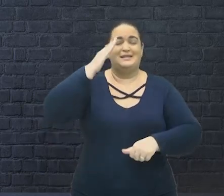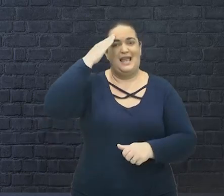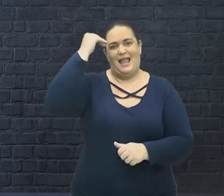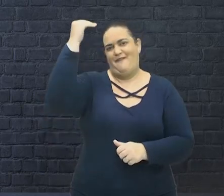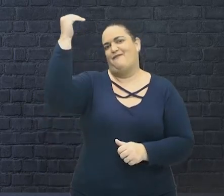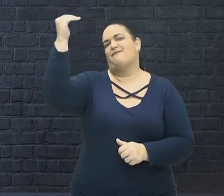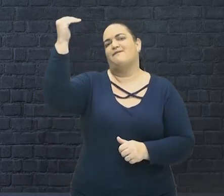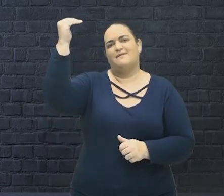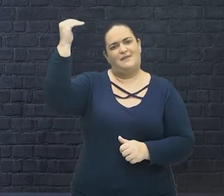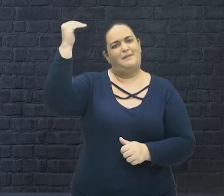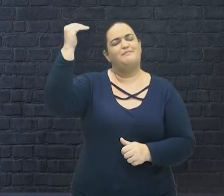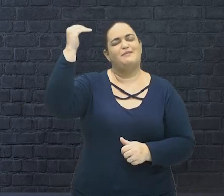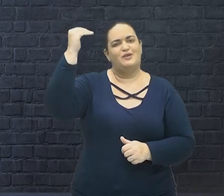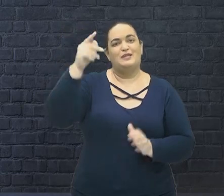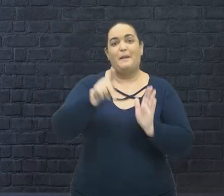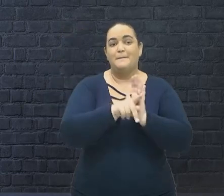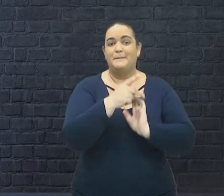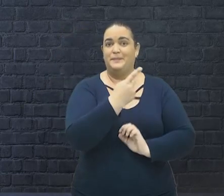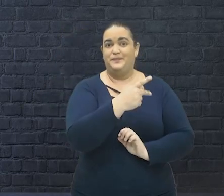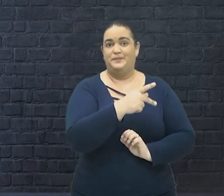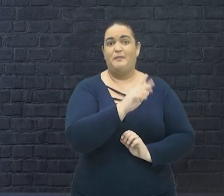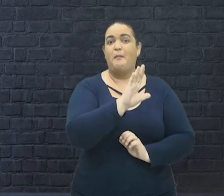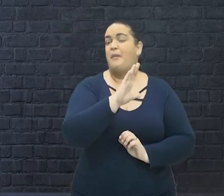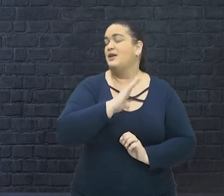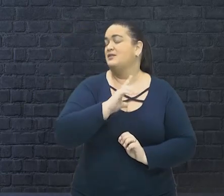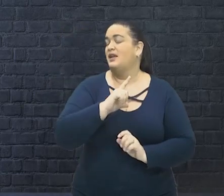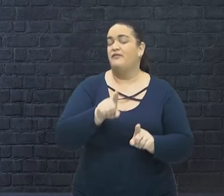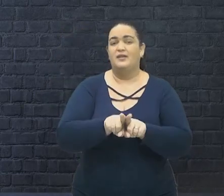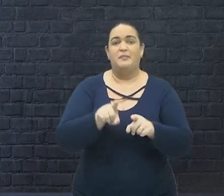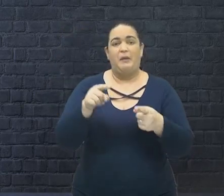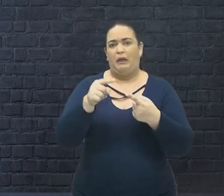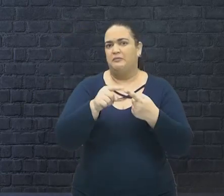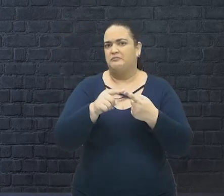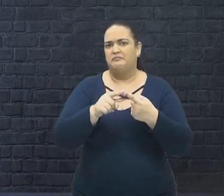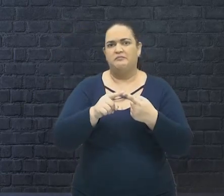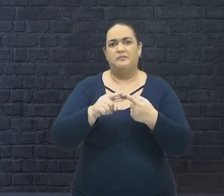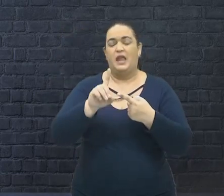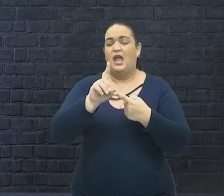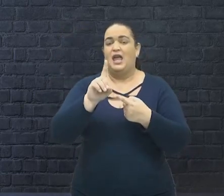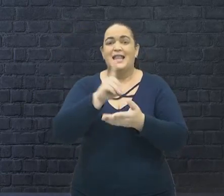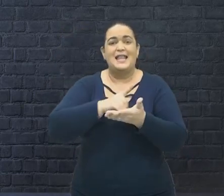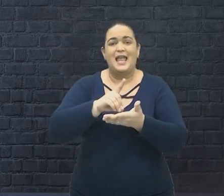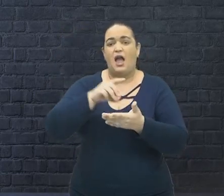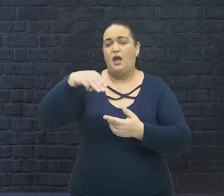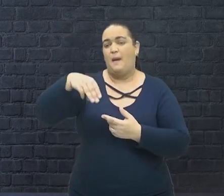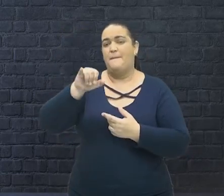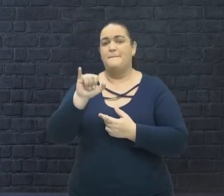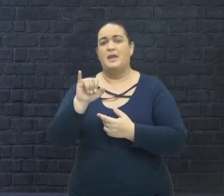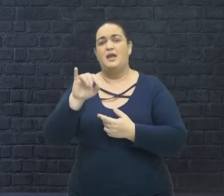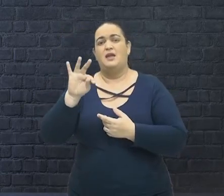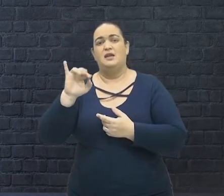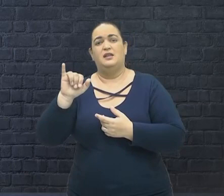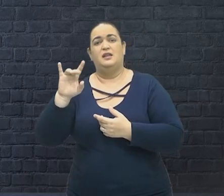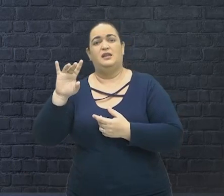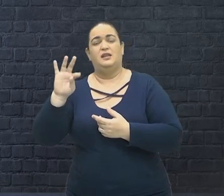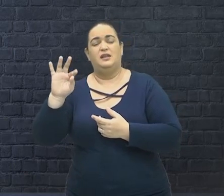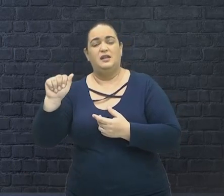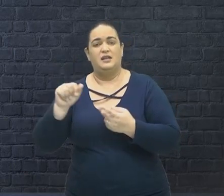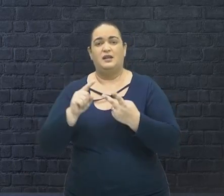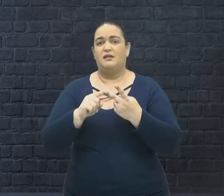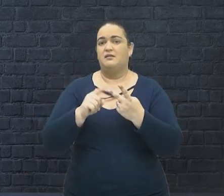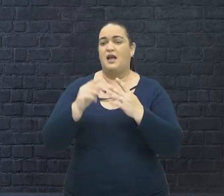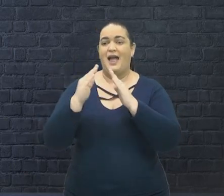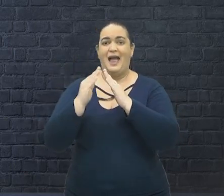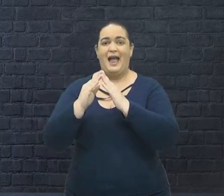conhecida da Carolina Maria de Jesus, mas ela escreveu várias outras, como Diário de Bitita, Casa de